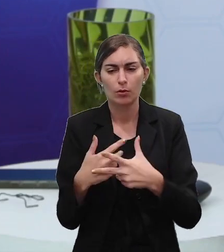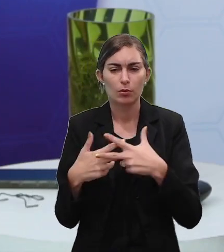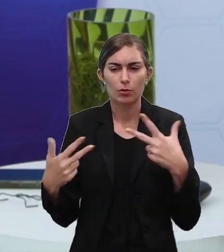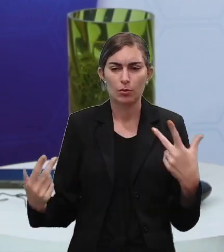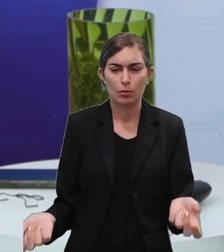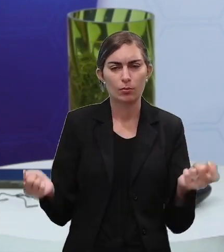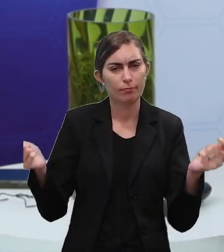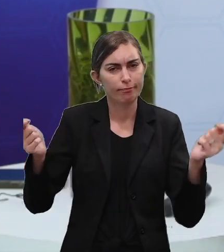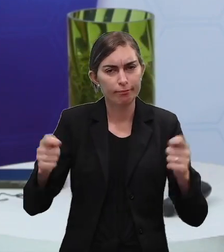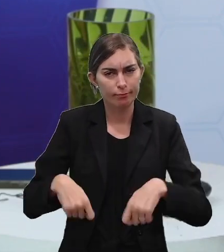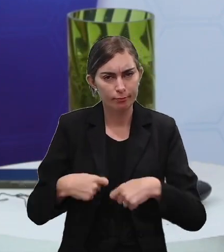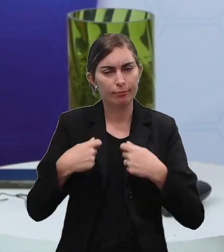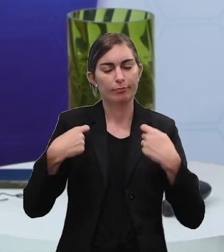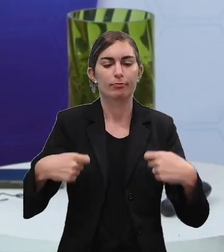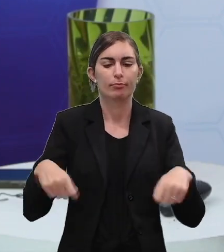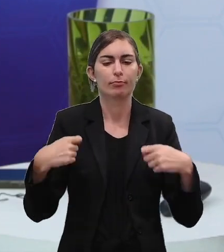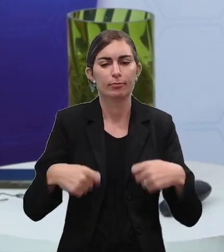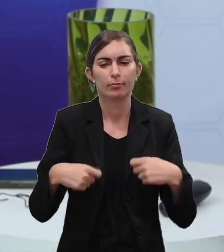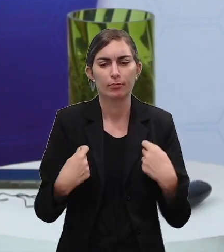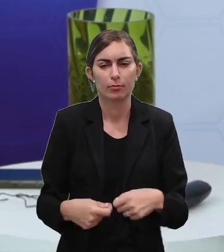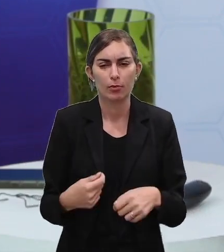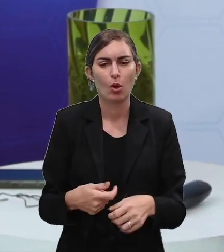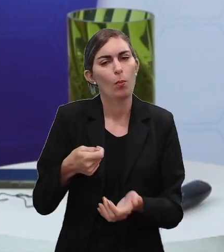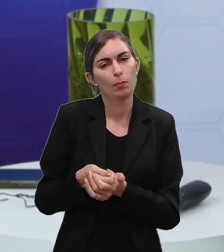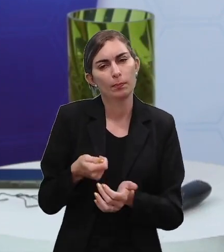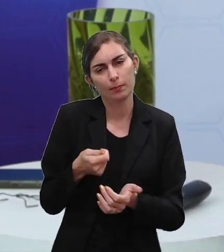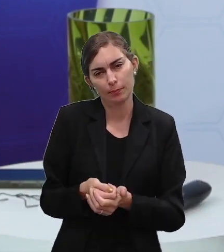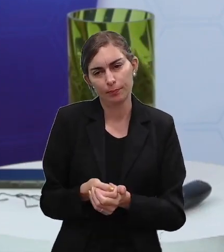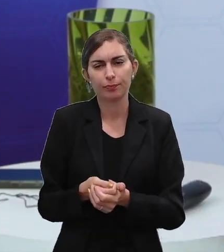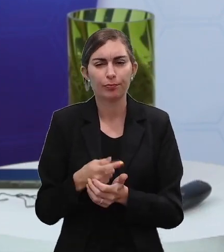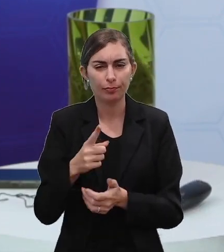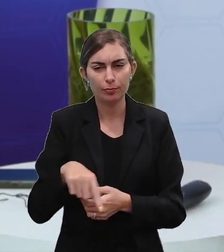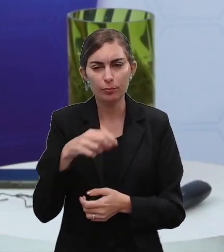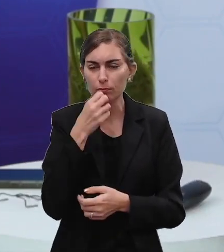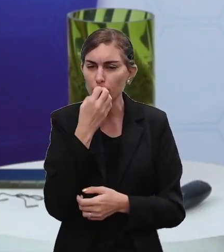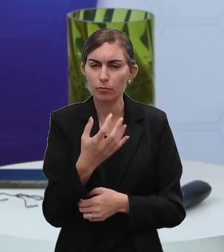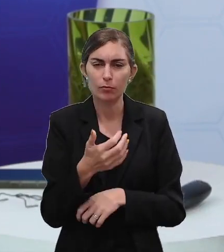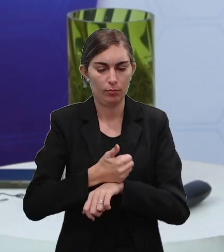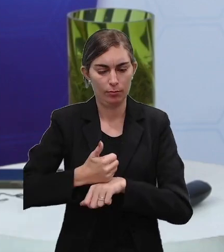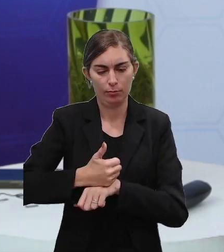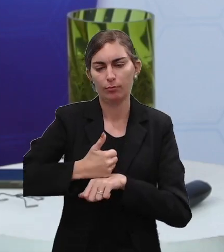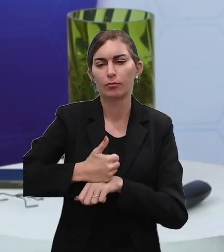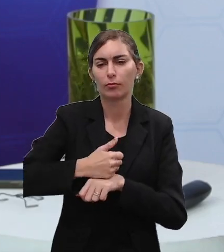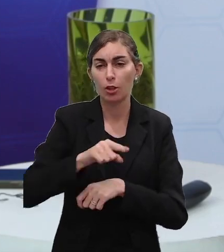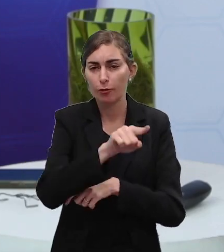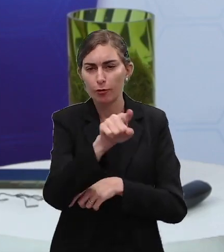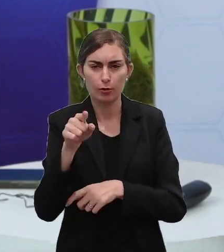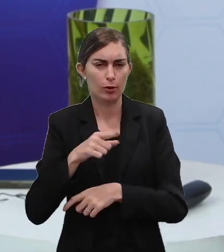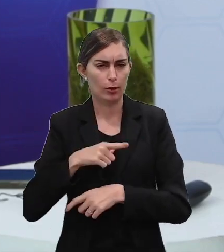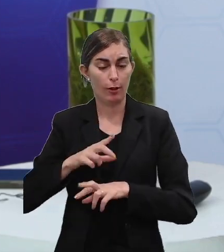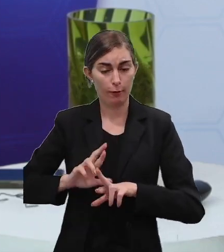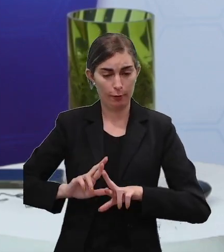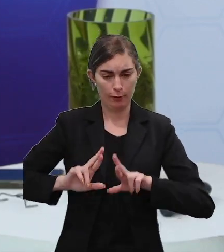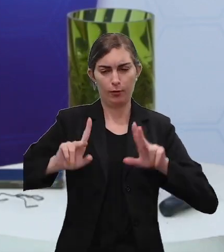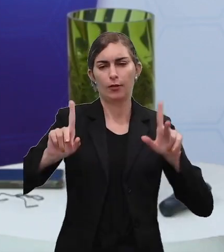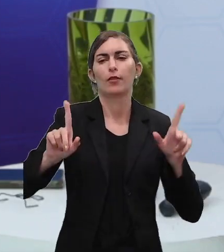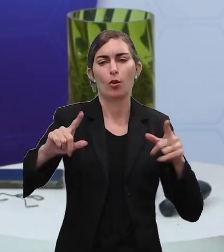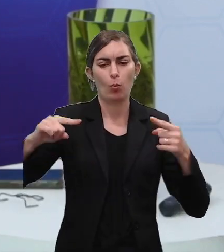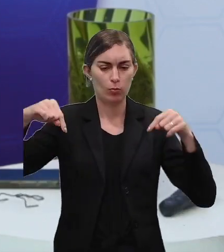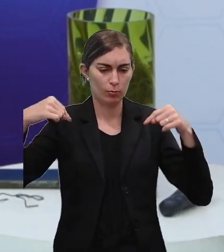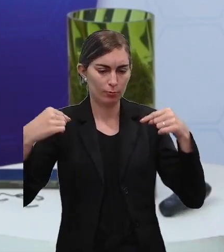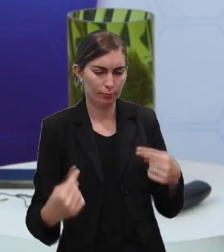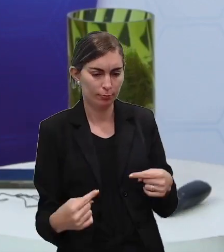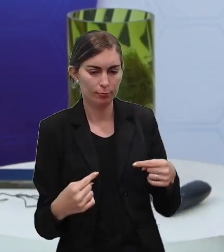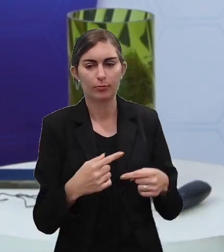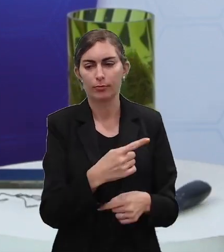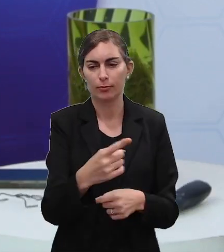extremamente possíveis, necessárias e obrigatórias para que a gente seja um bom profissional, para que você tenha um diferencial competitivo. E